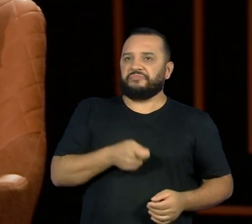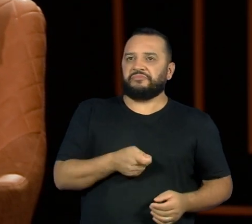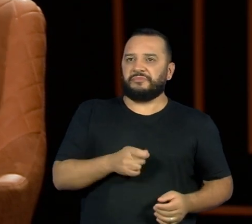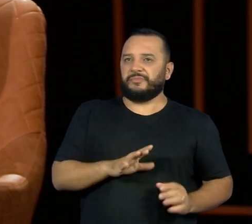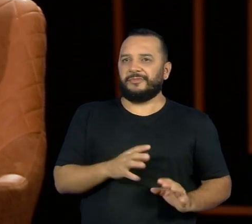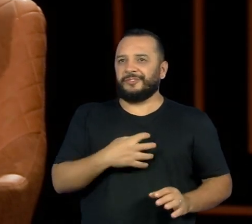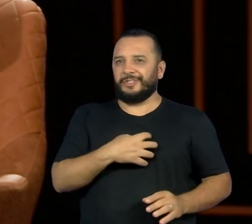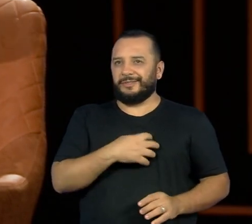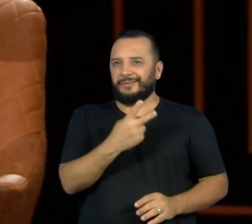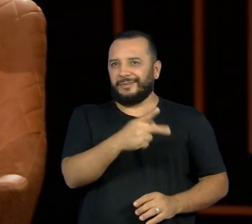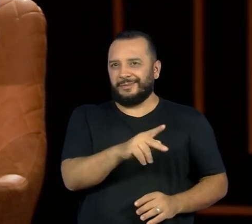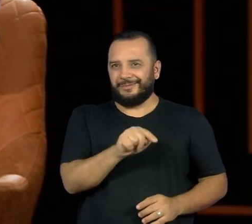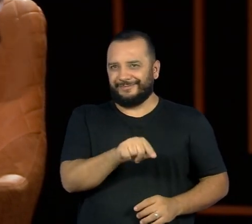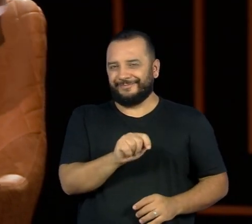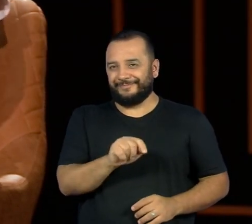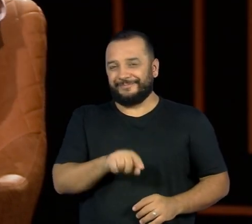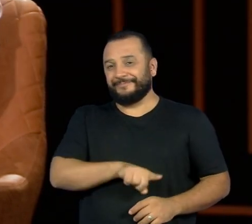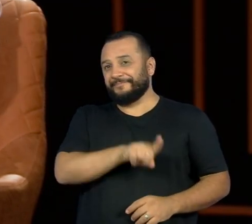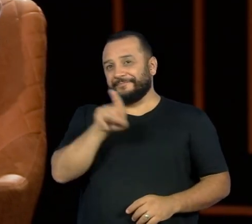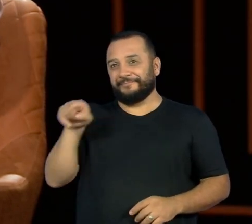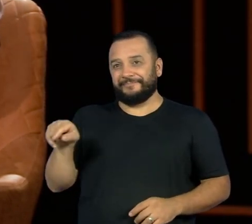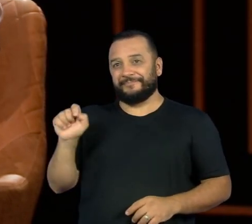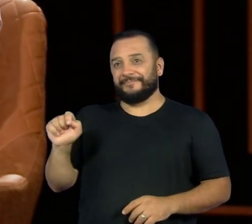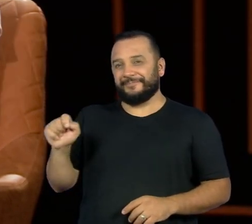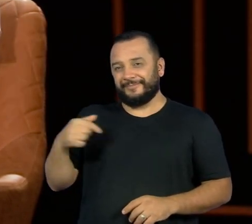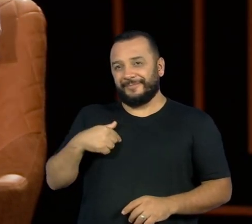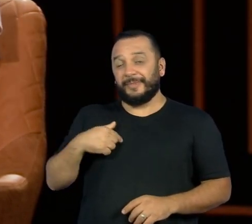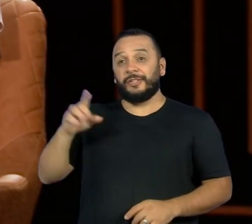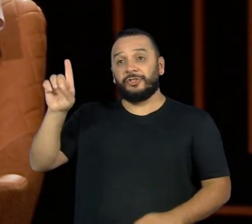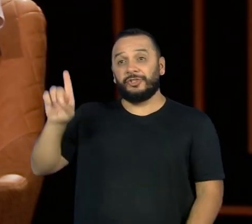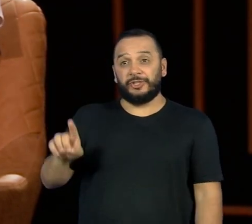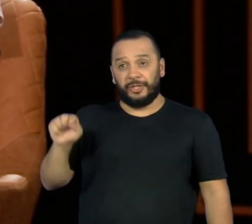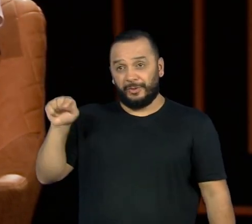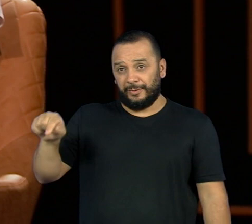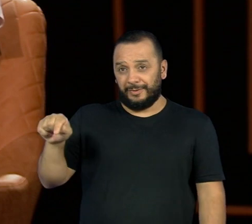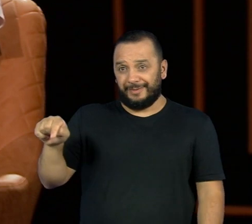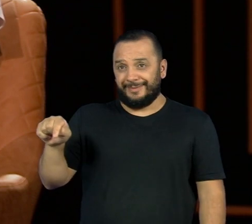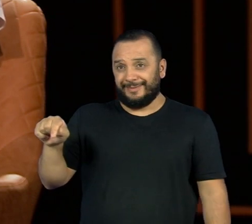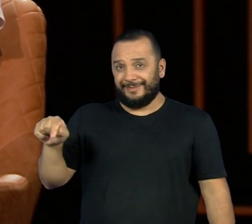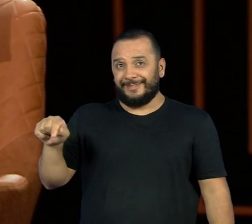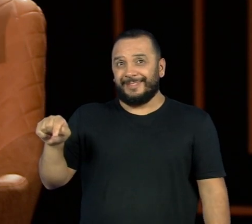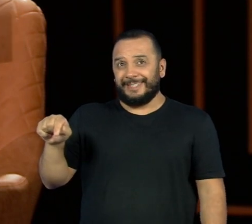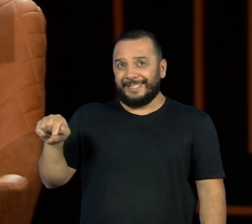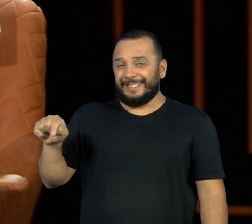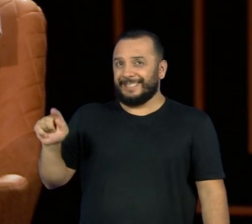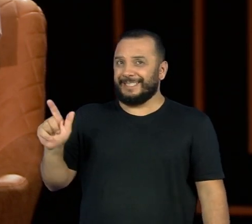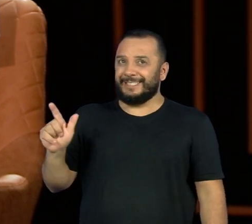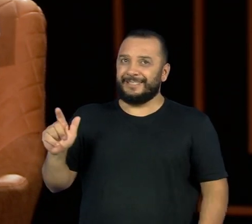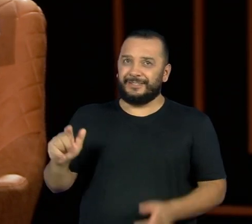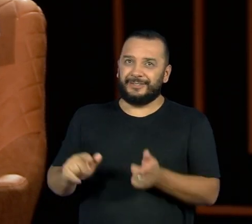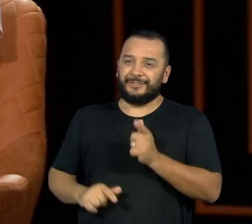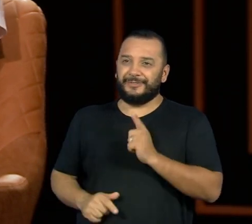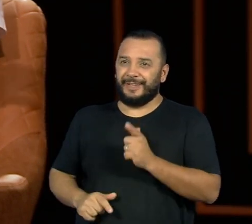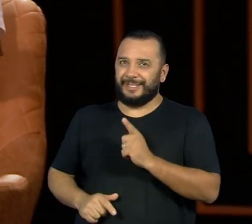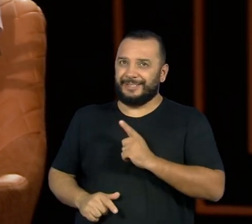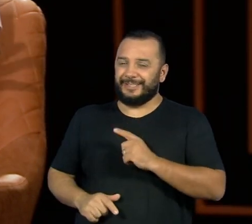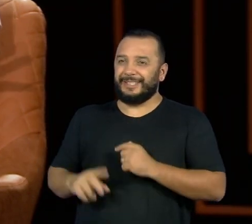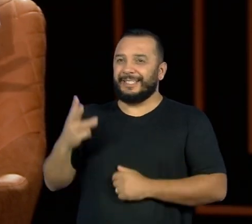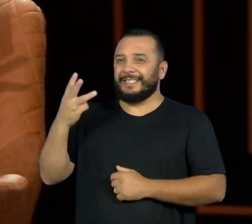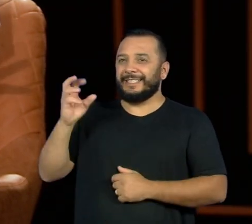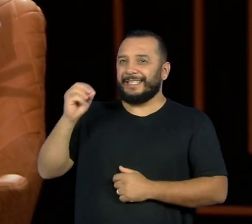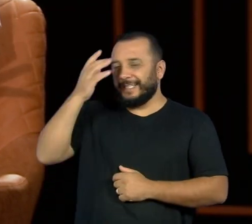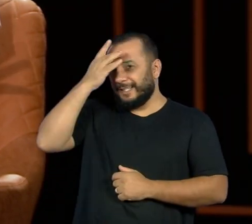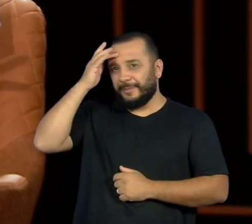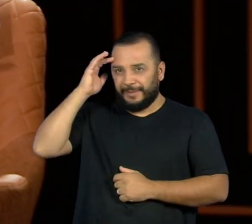Era outra pessoa. E, como diretor, se tivesse 30 pessoas